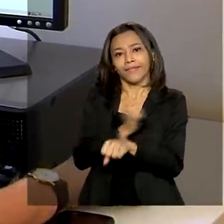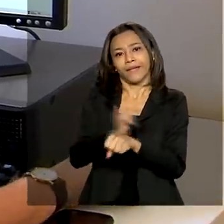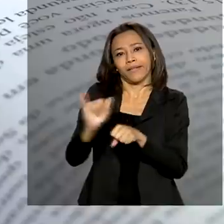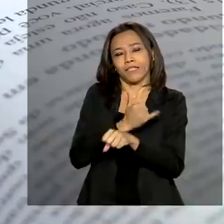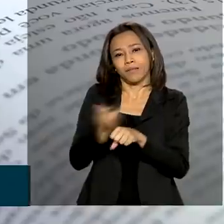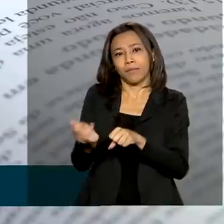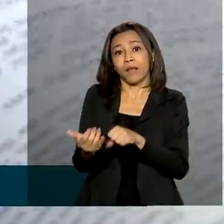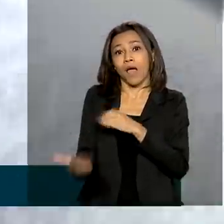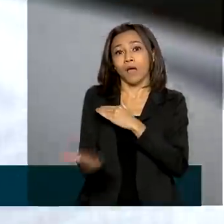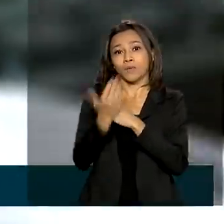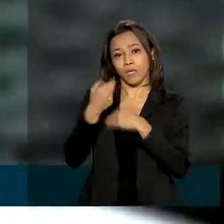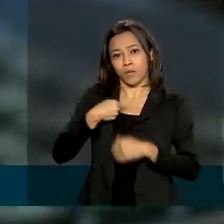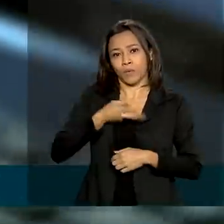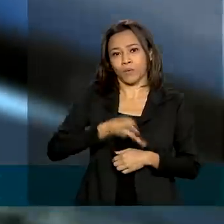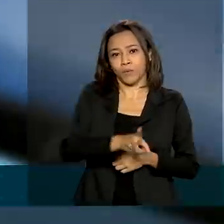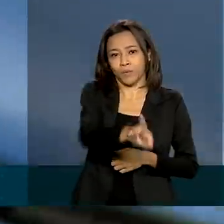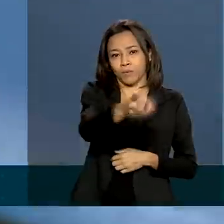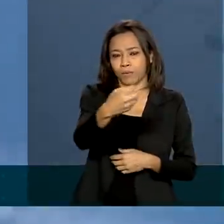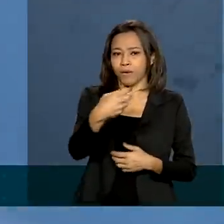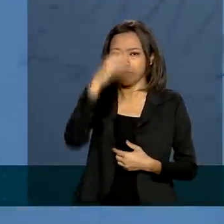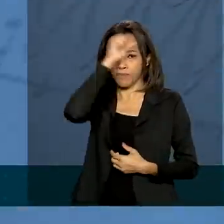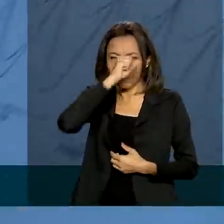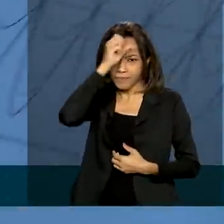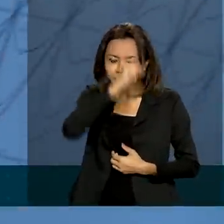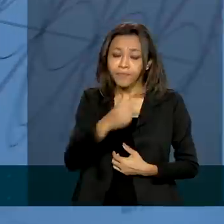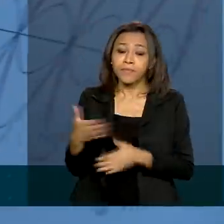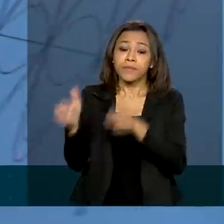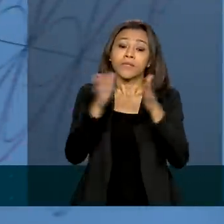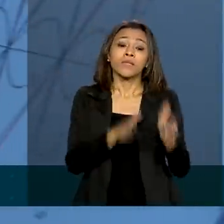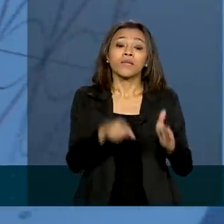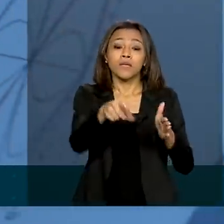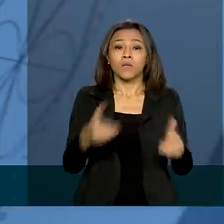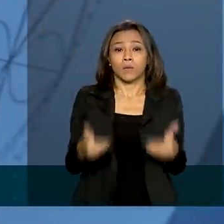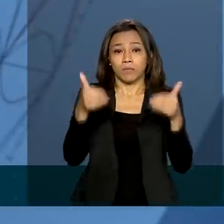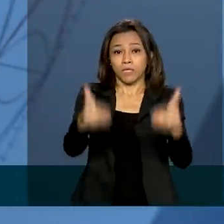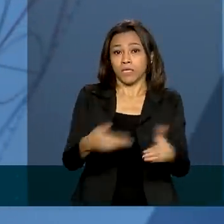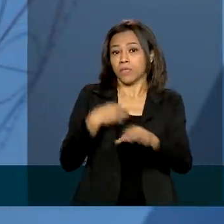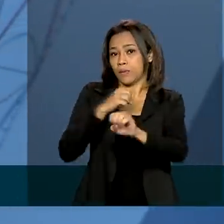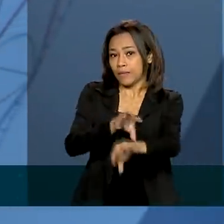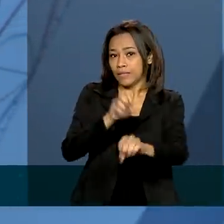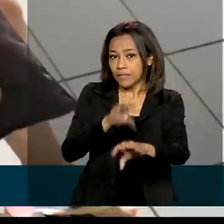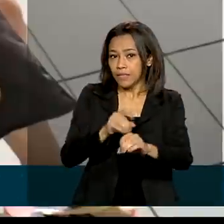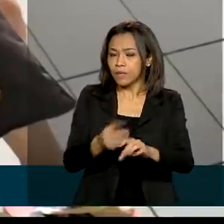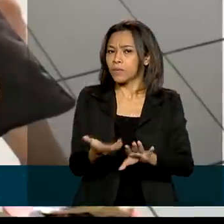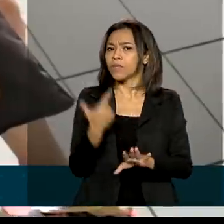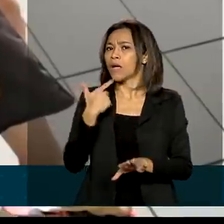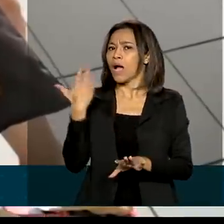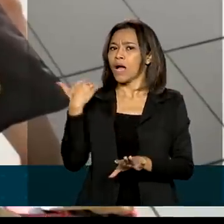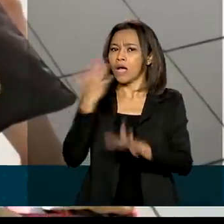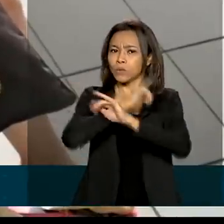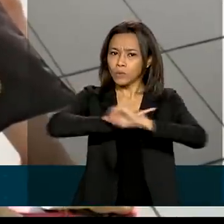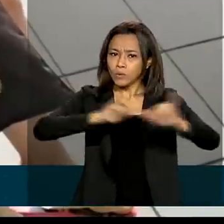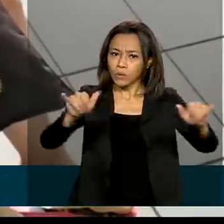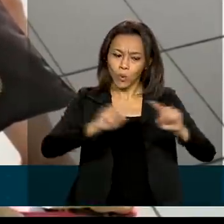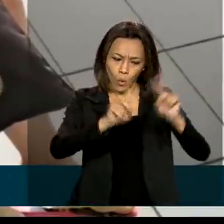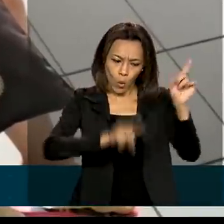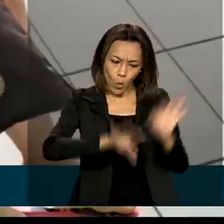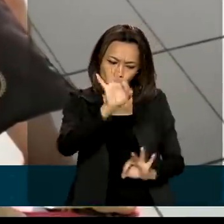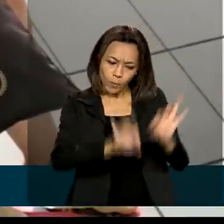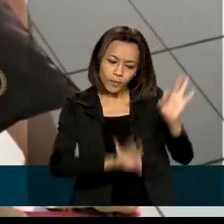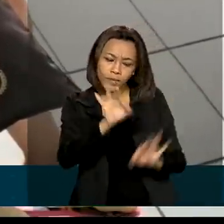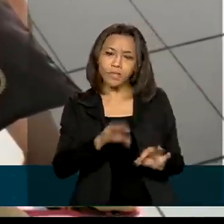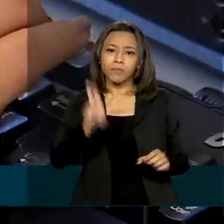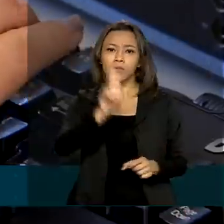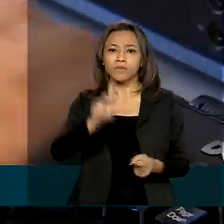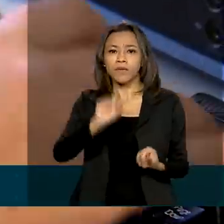de ensino. Diante disso, o Ministério da Educação anunciou um plano de conectividade para universidades e institutos